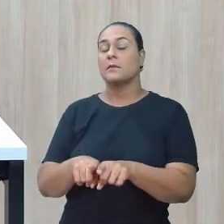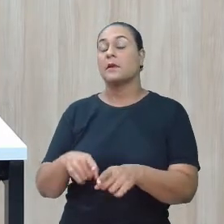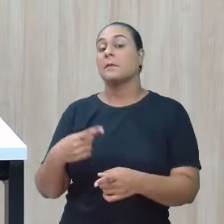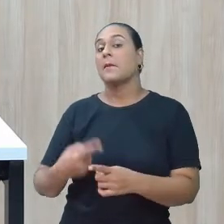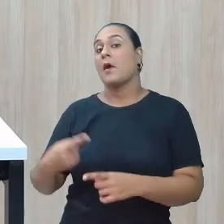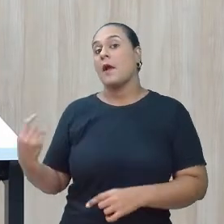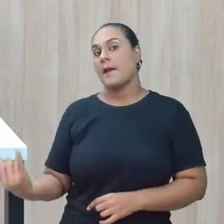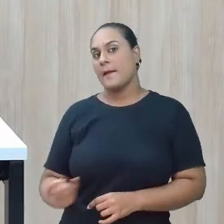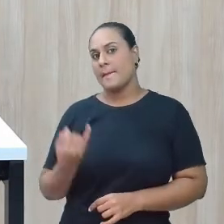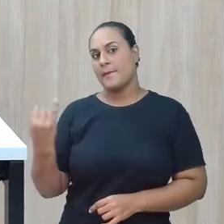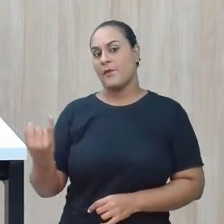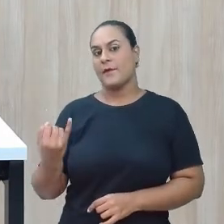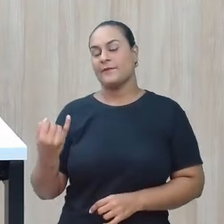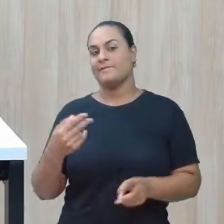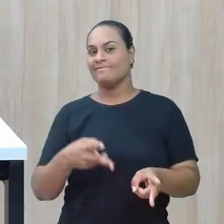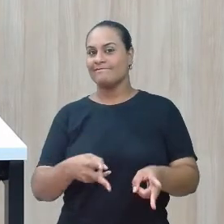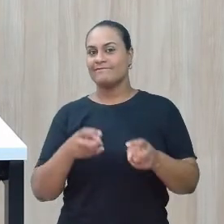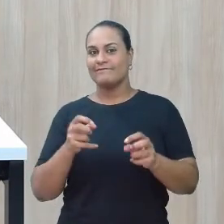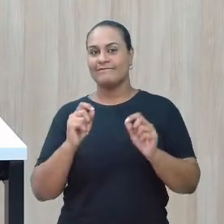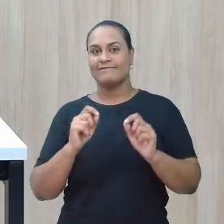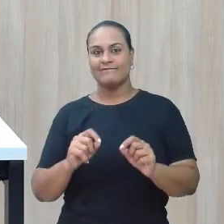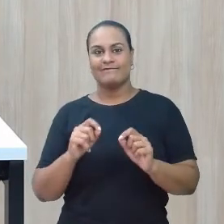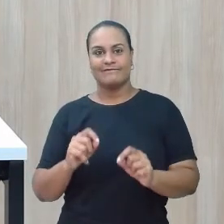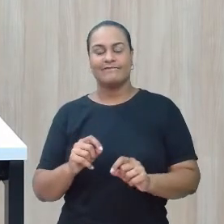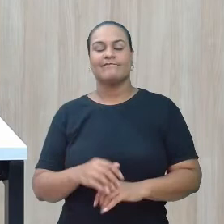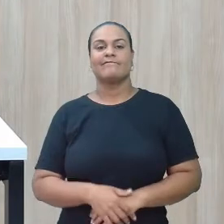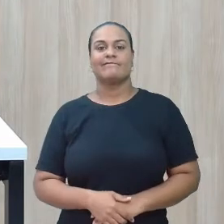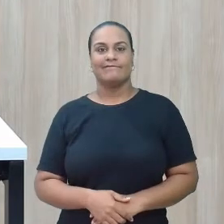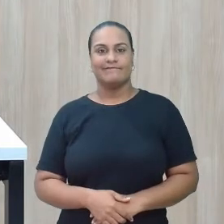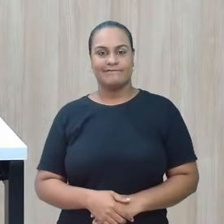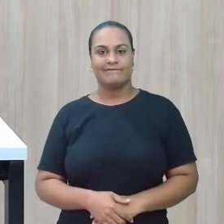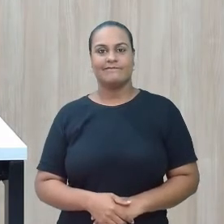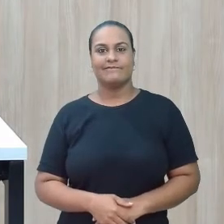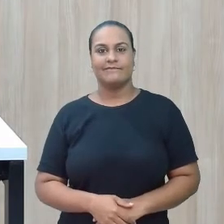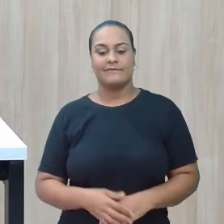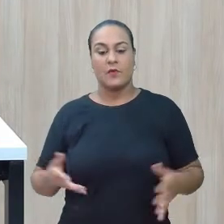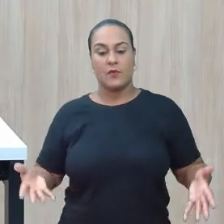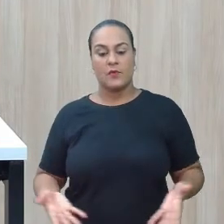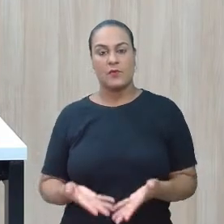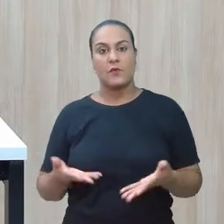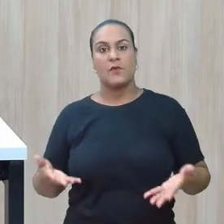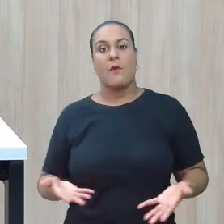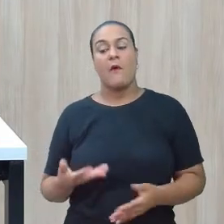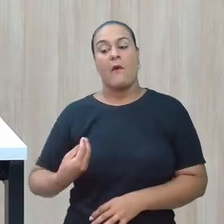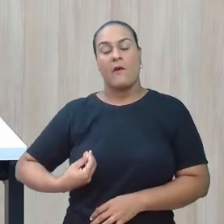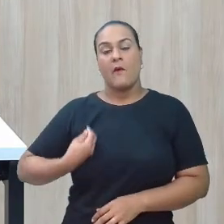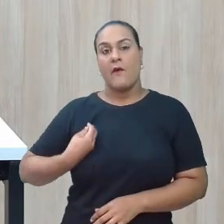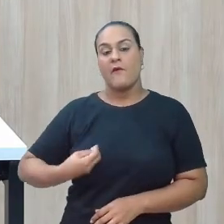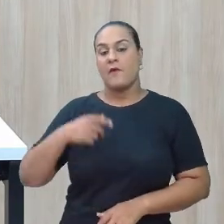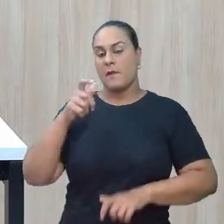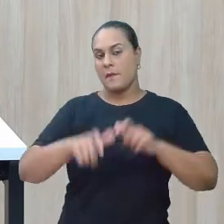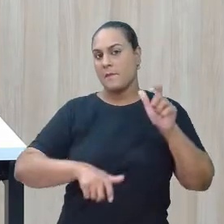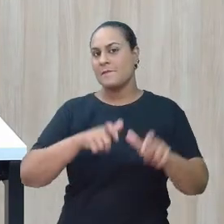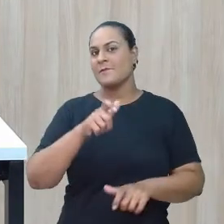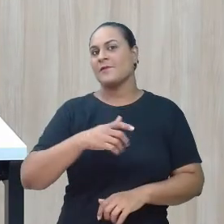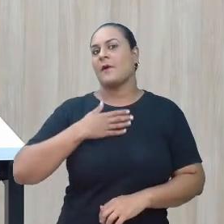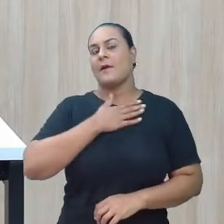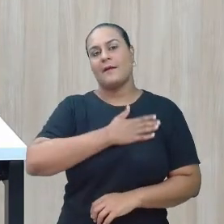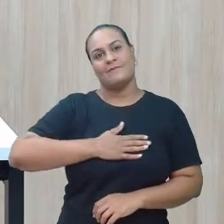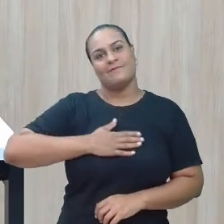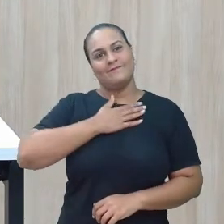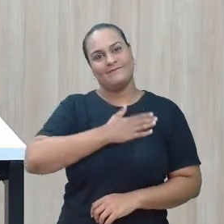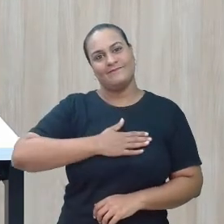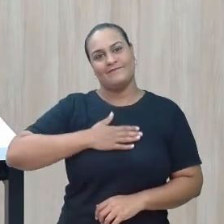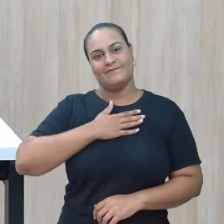importante a gente perceber aí que estamos fazendo um trabalho em prol também da vida de quem a gente gosta, de quem está no nosso